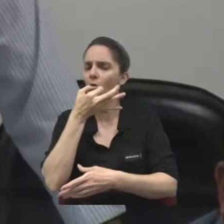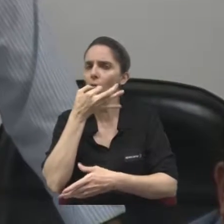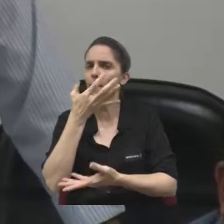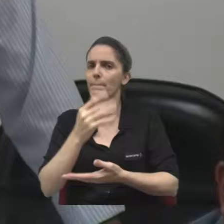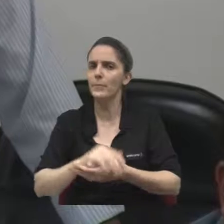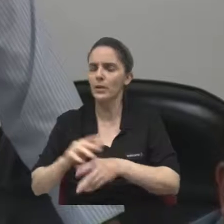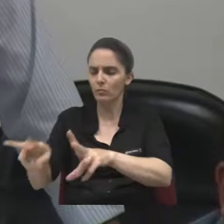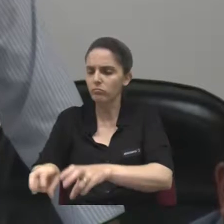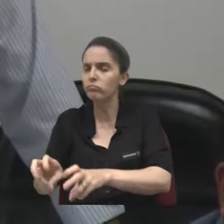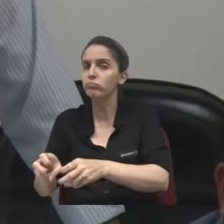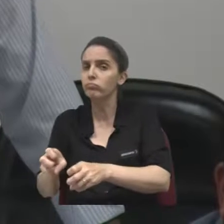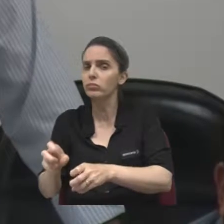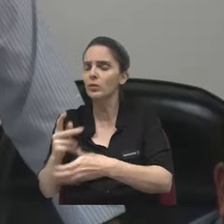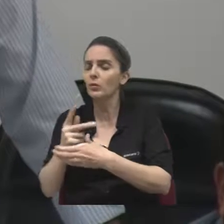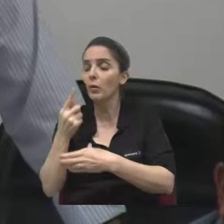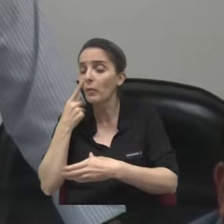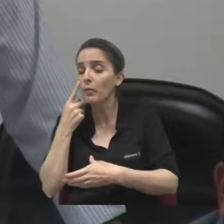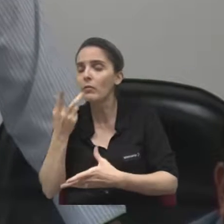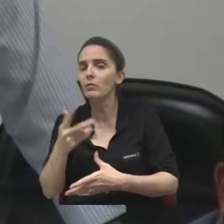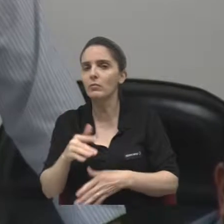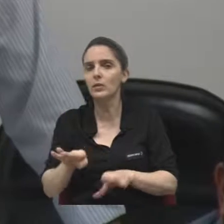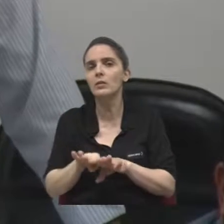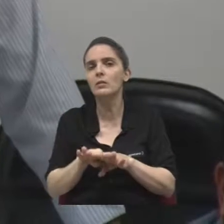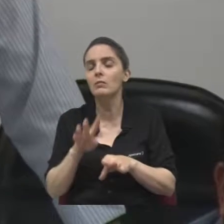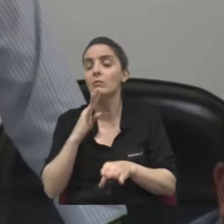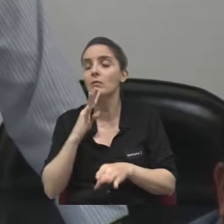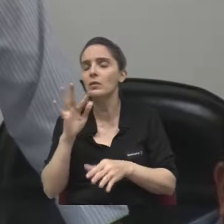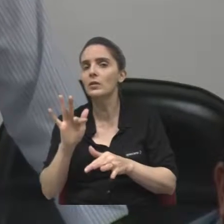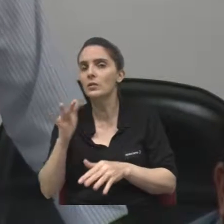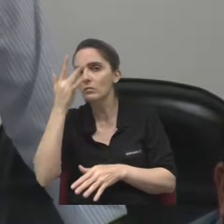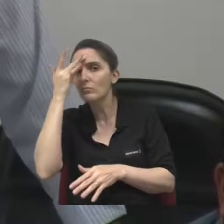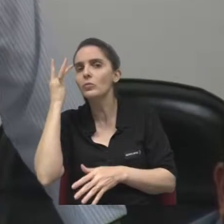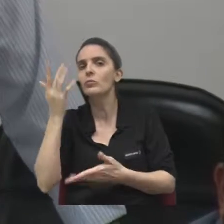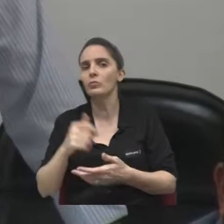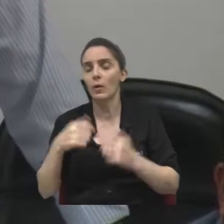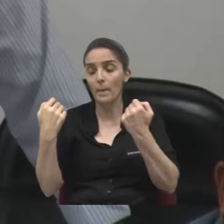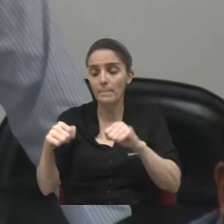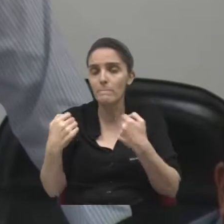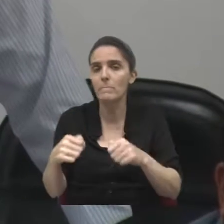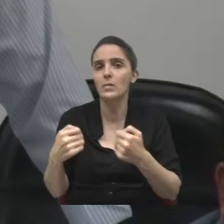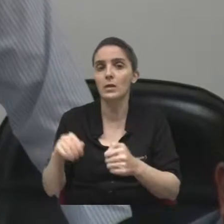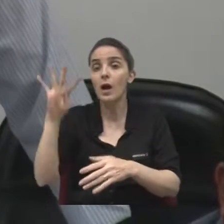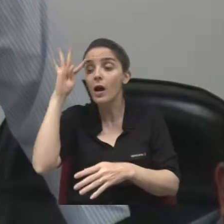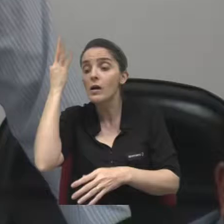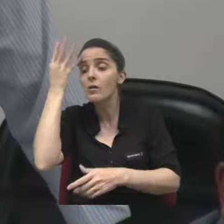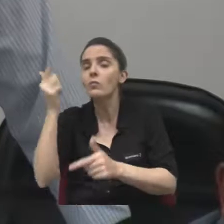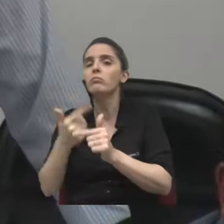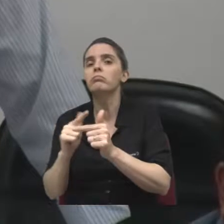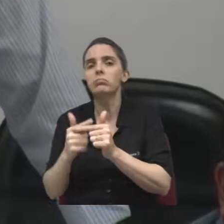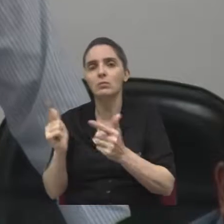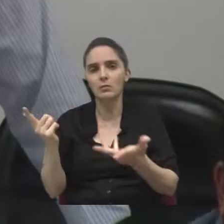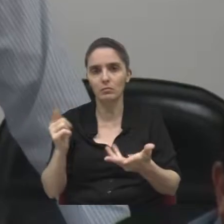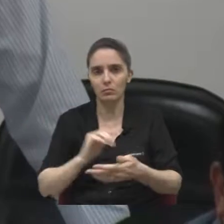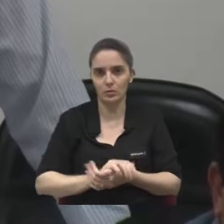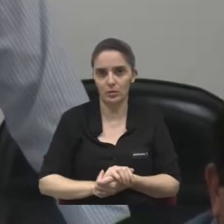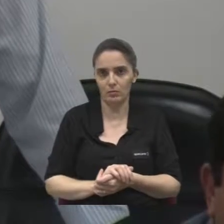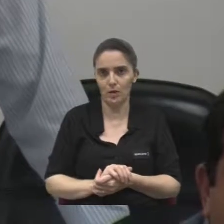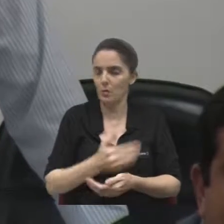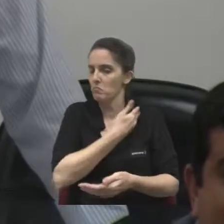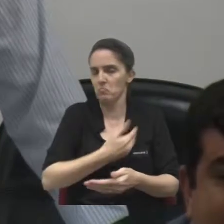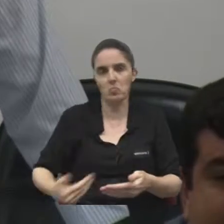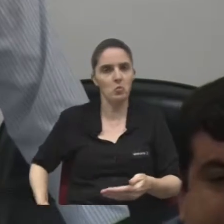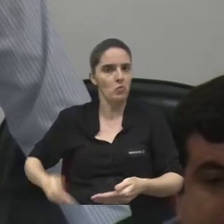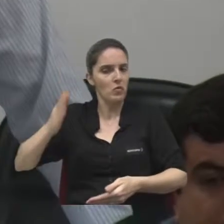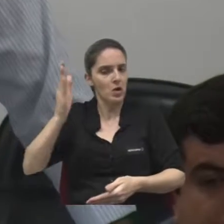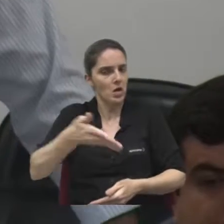lá, e conheço também as pessoas que estão lá. Por isso que precisa resolver o problema, que não é do governo